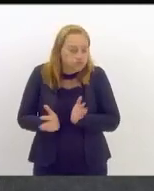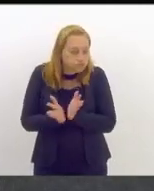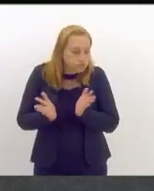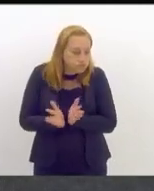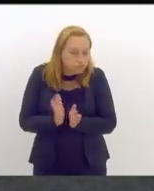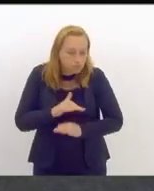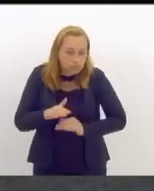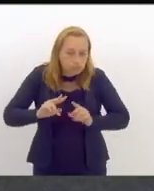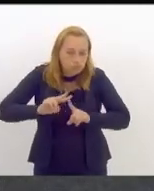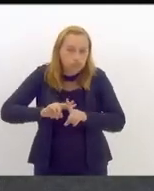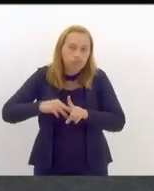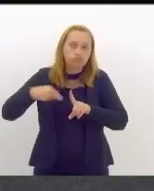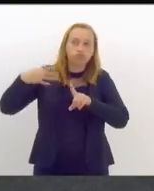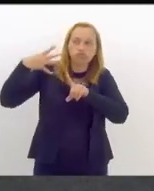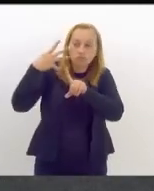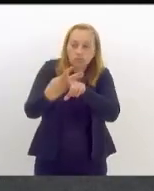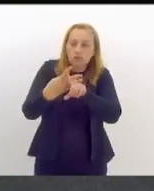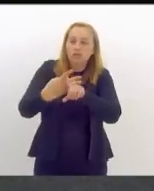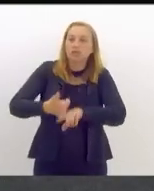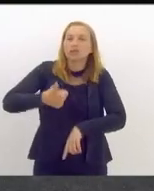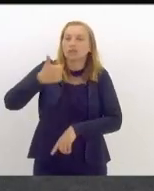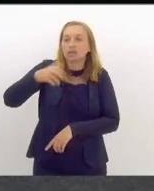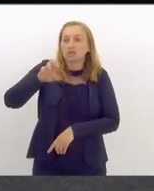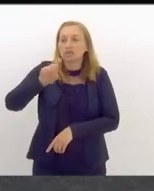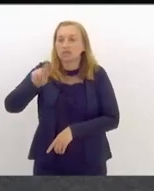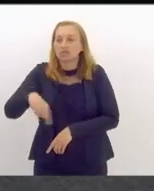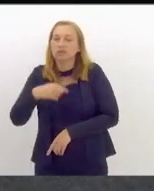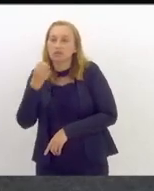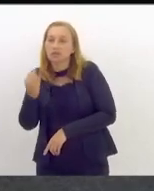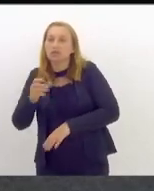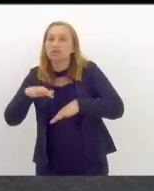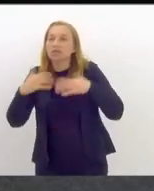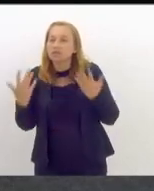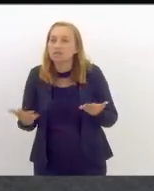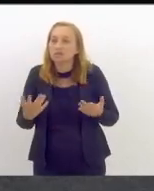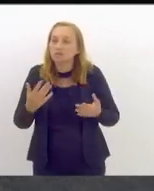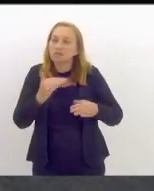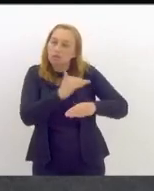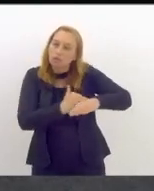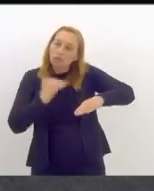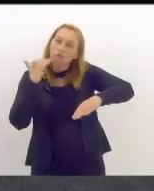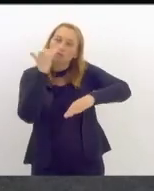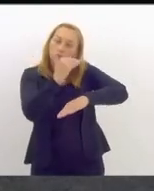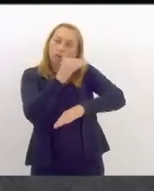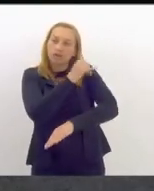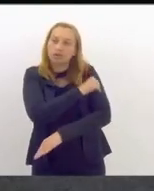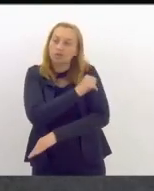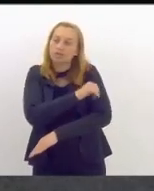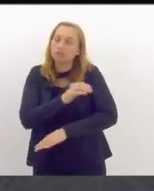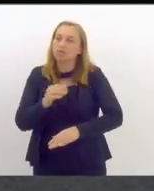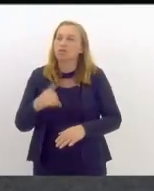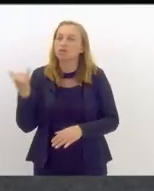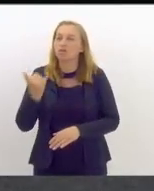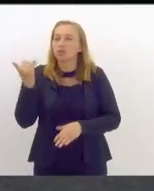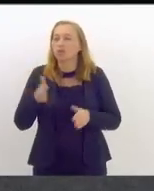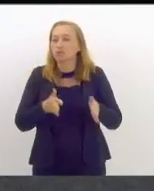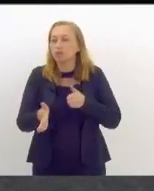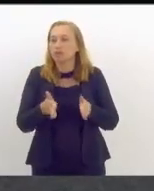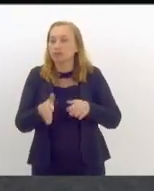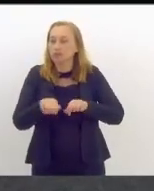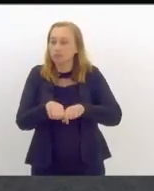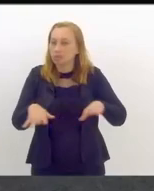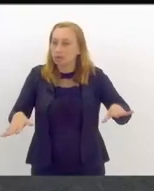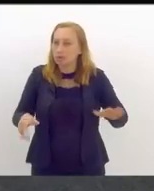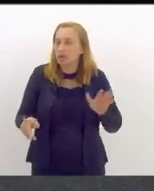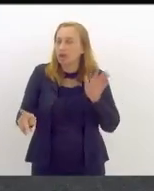quadro plicou está em 15,6 então supera ele foi um programa importante durante a pandemia a